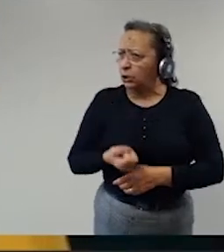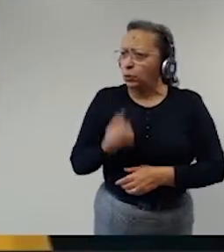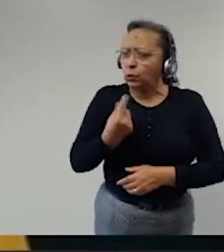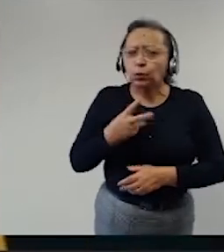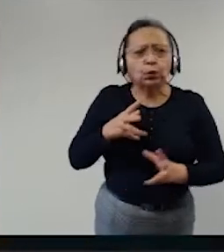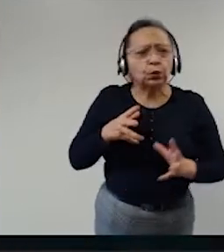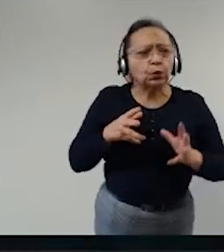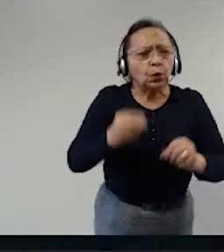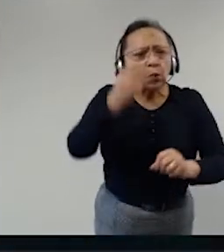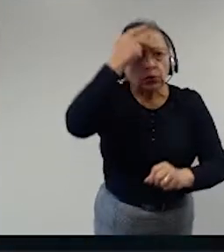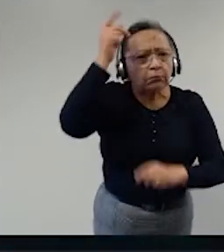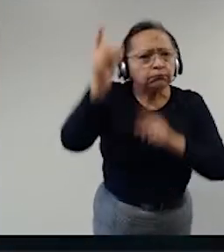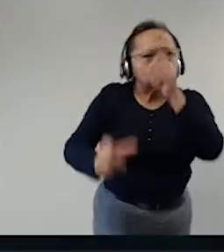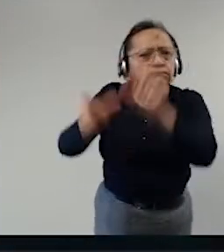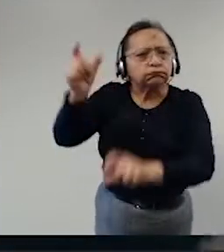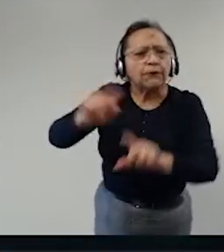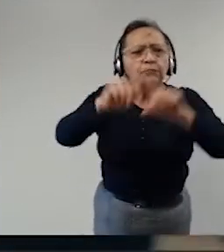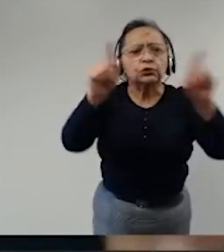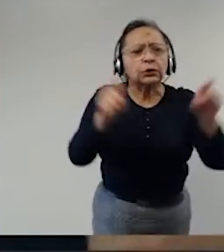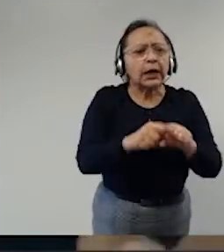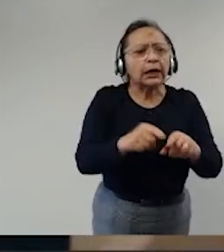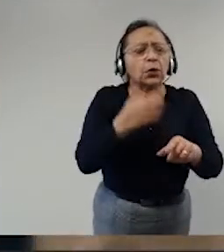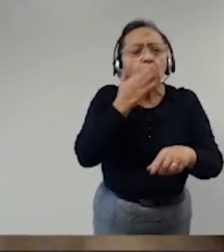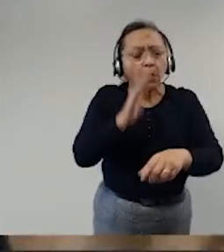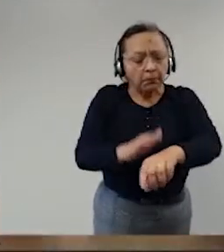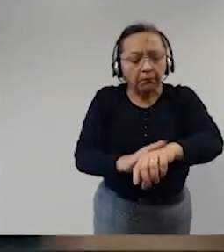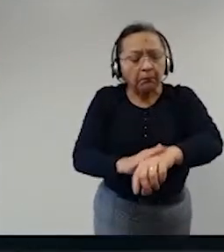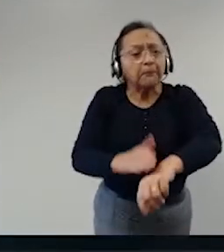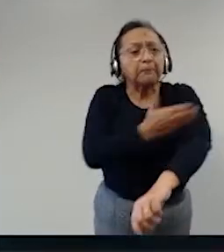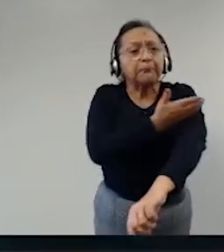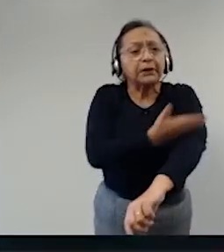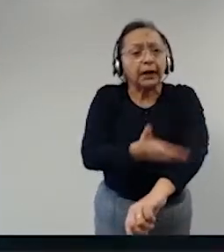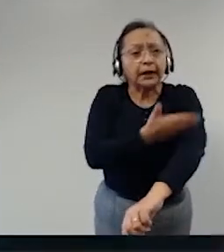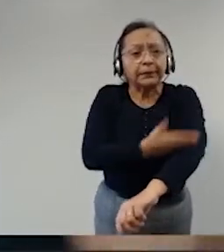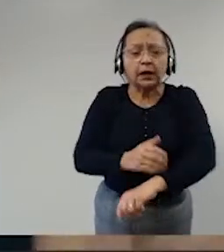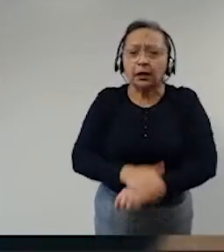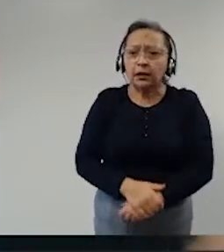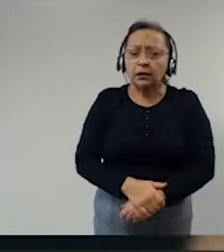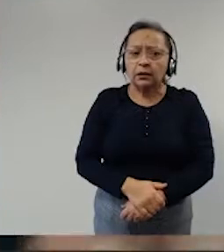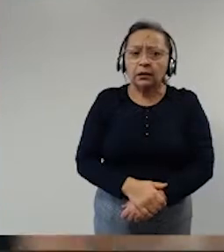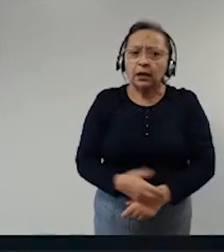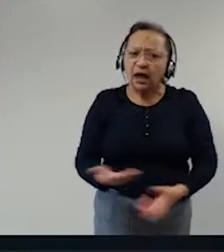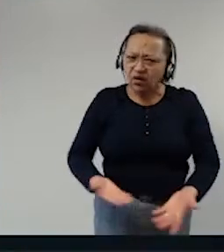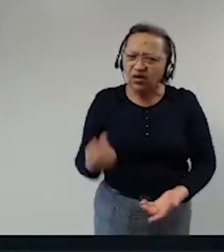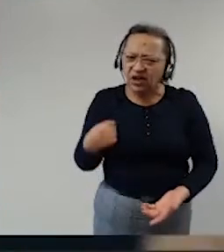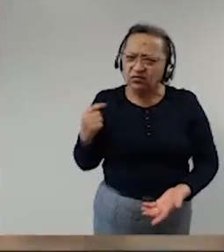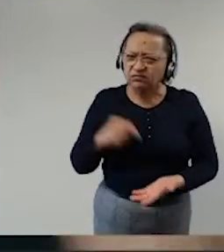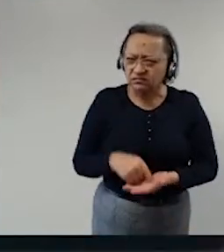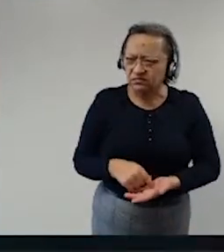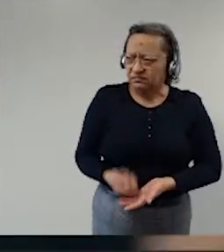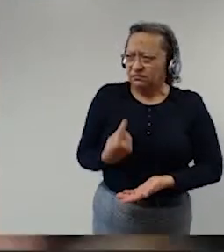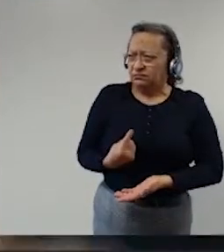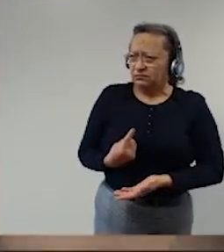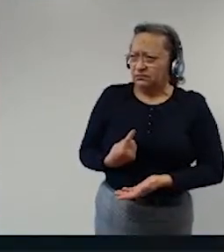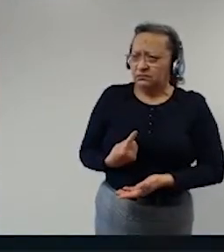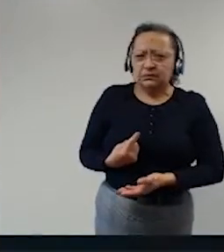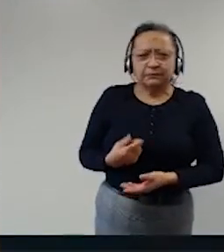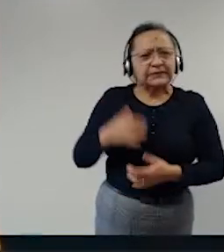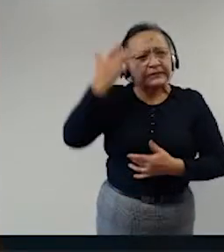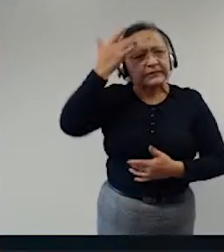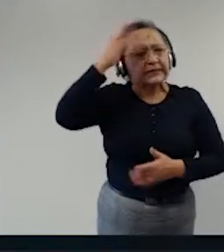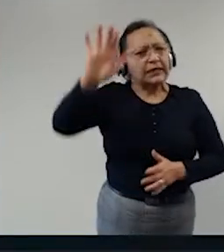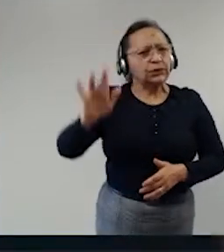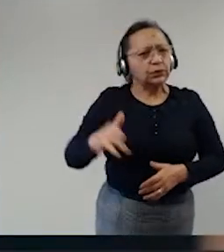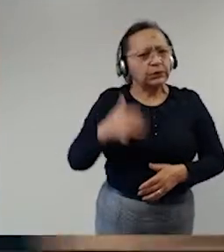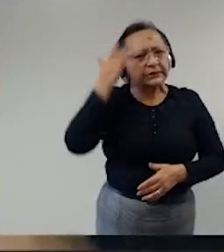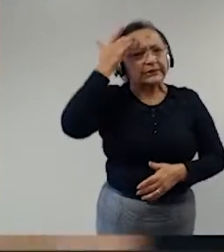branco, que não causava estranheza, agora causa. A gente não vou entrar nas razões, se essa estranheza